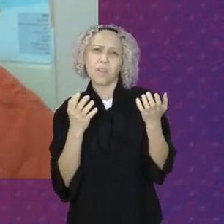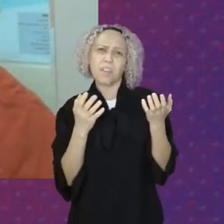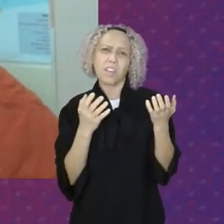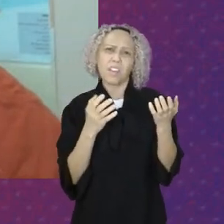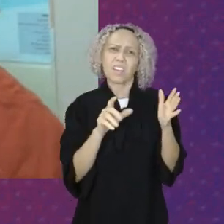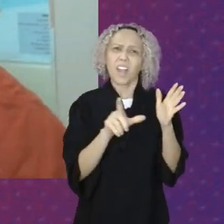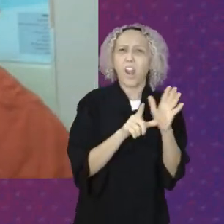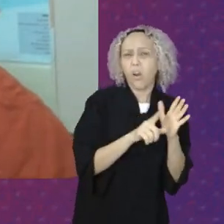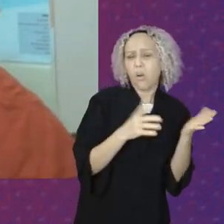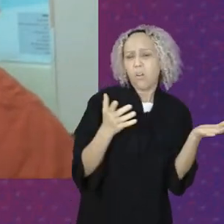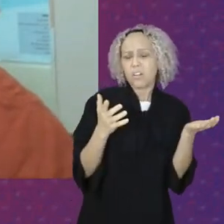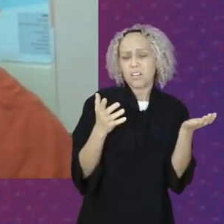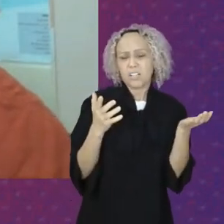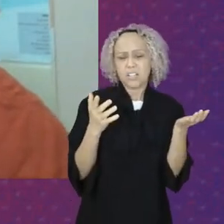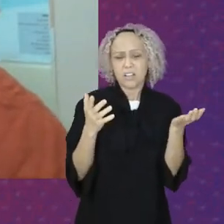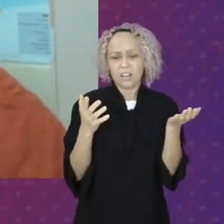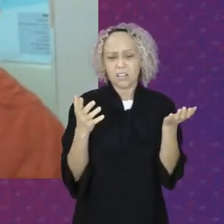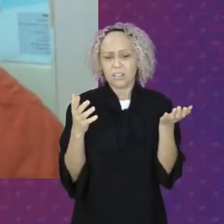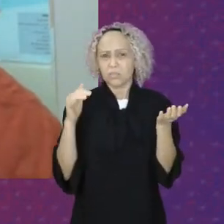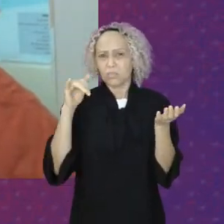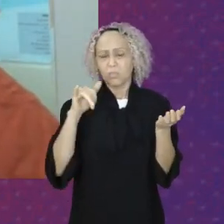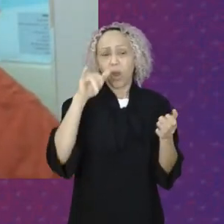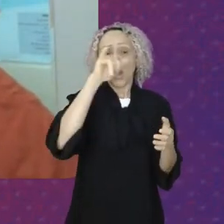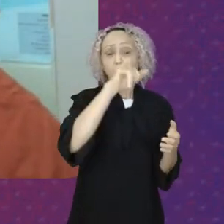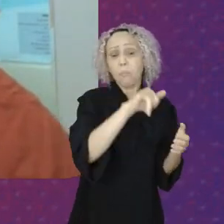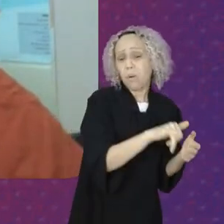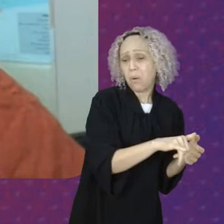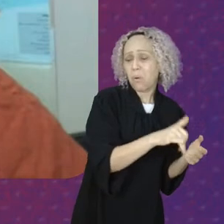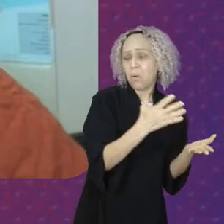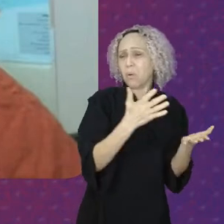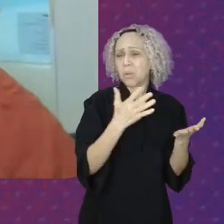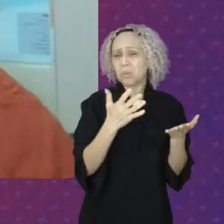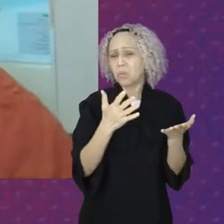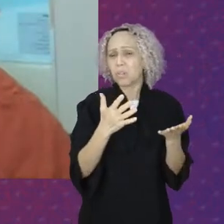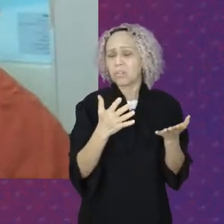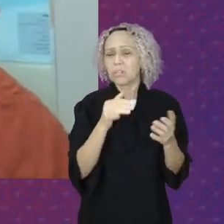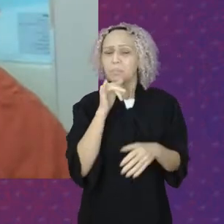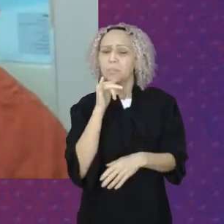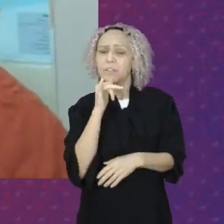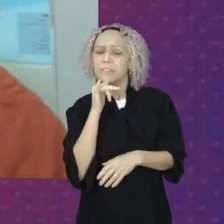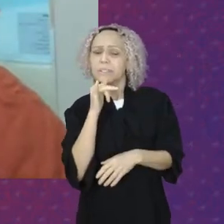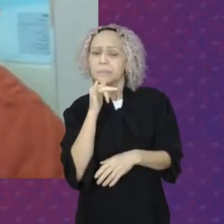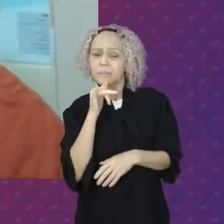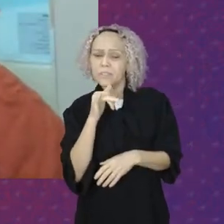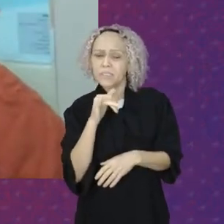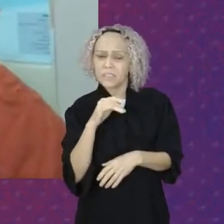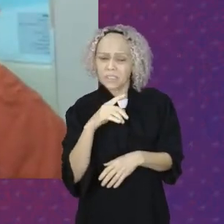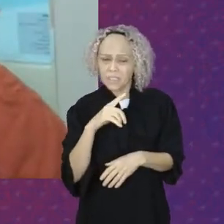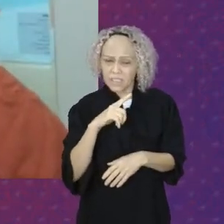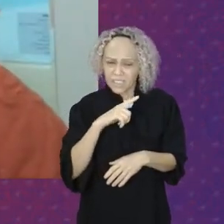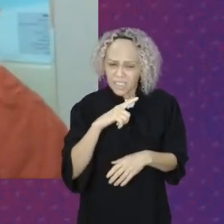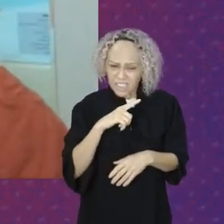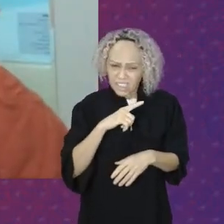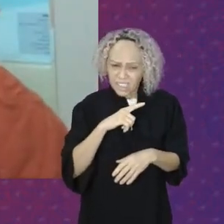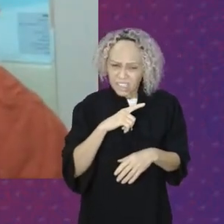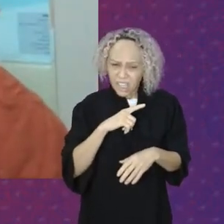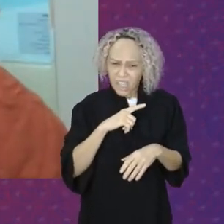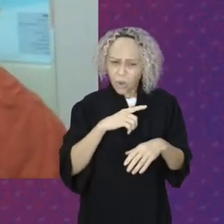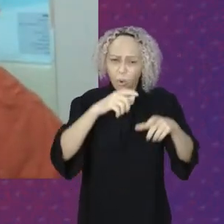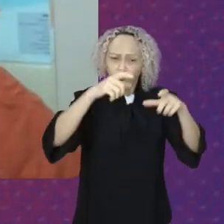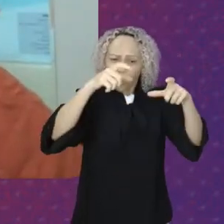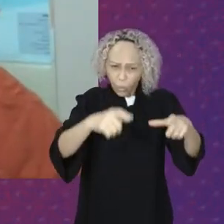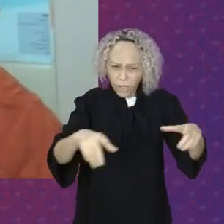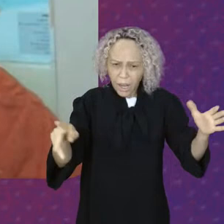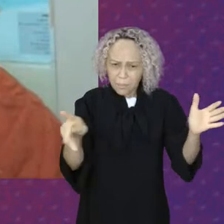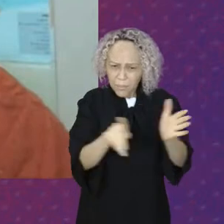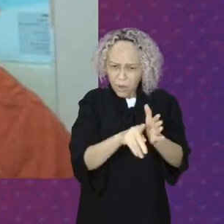do patriarcado, que a responsabilidade do cuidado ela é só das mulheres, ela não é dos homens. E eu sempre pergunto, tem